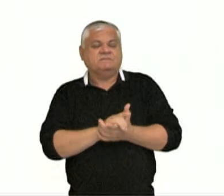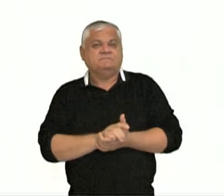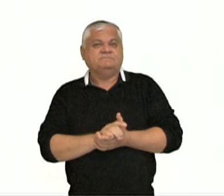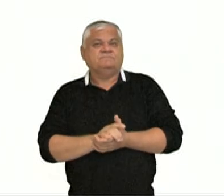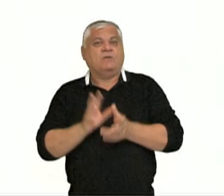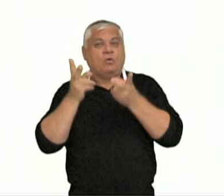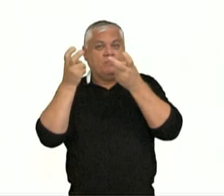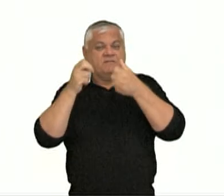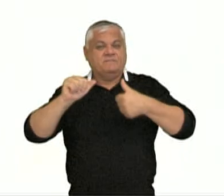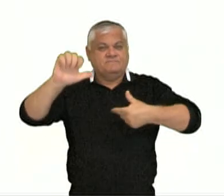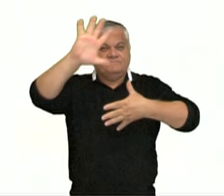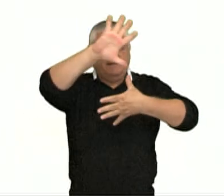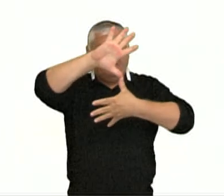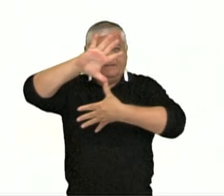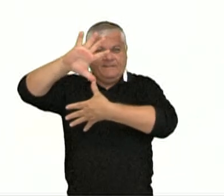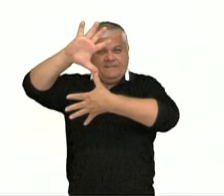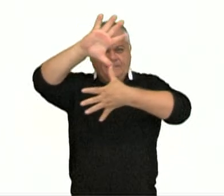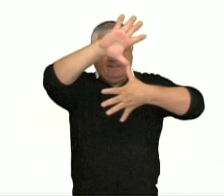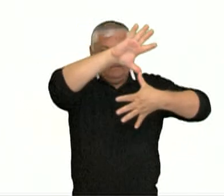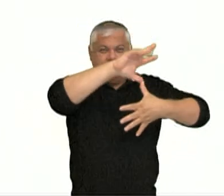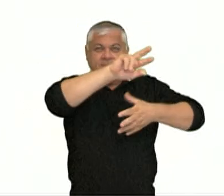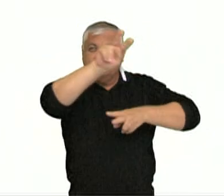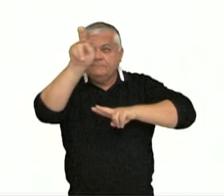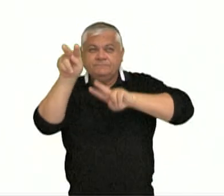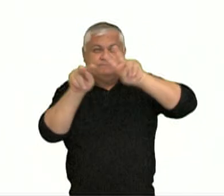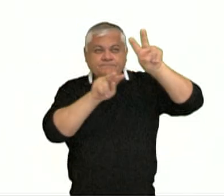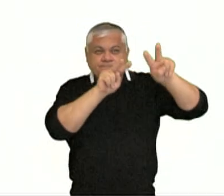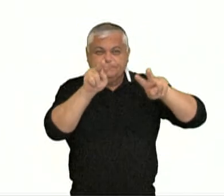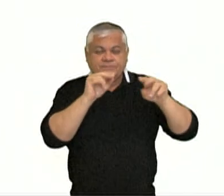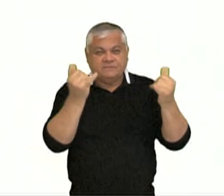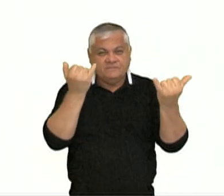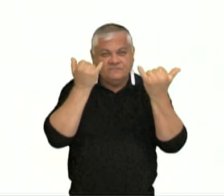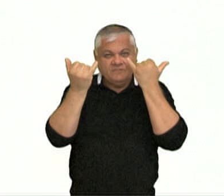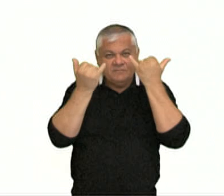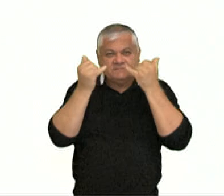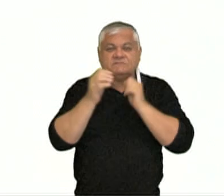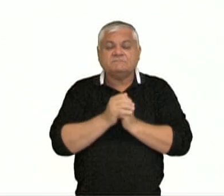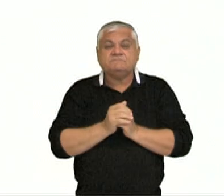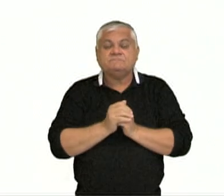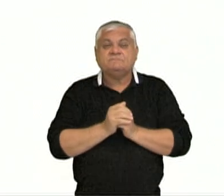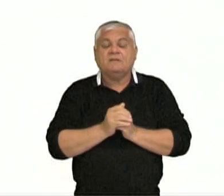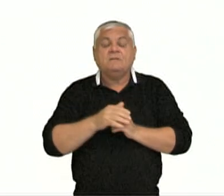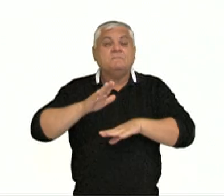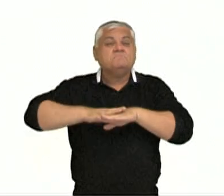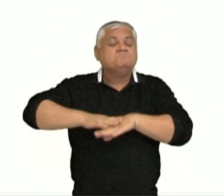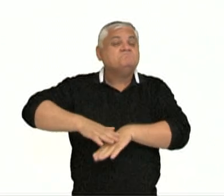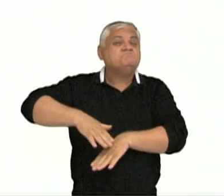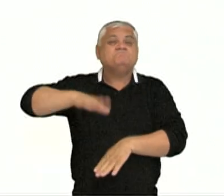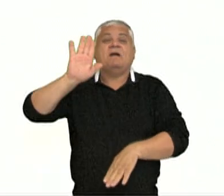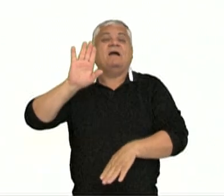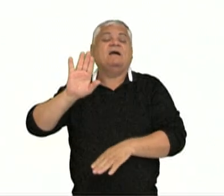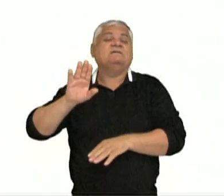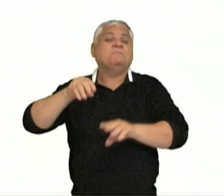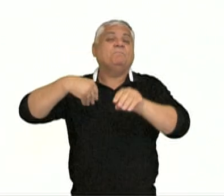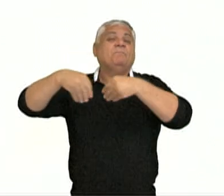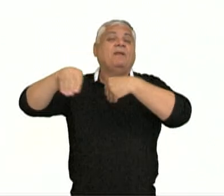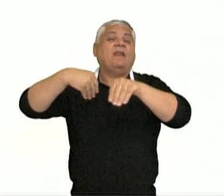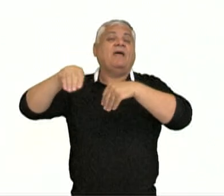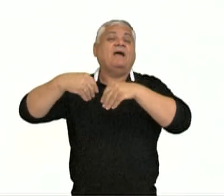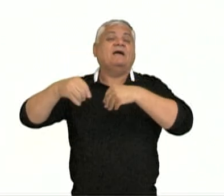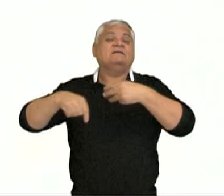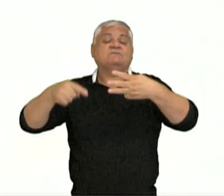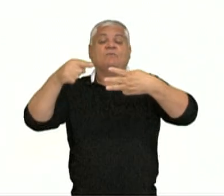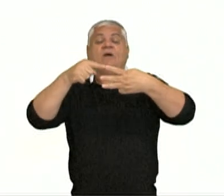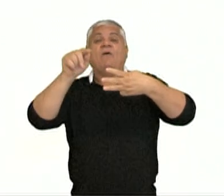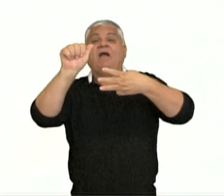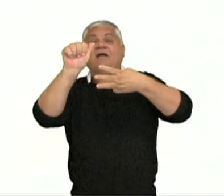aquele mapa que nós acabamos de ver ali, que traz informações, né? Qual oceano teve a maior concentração de plásticos em suas